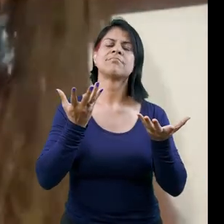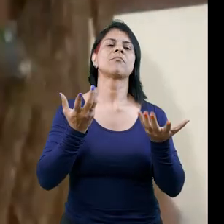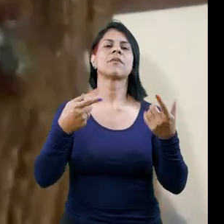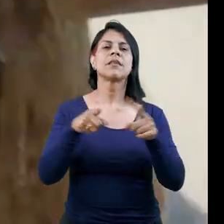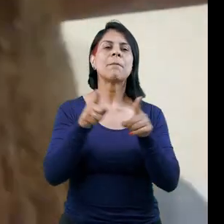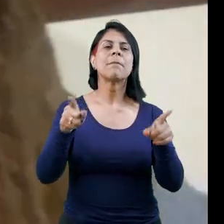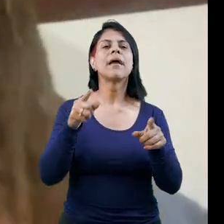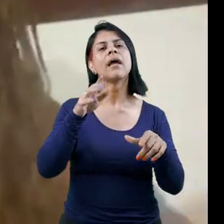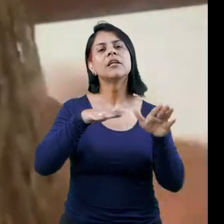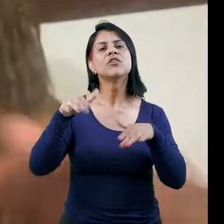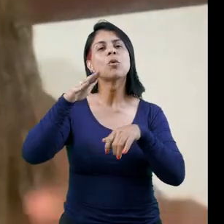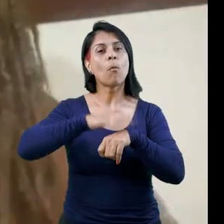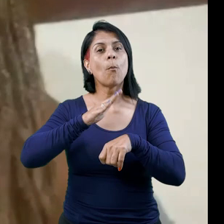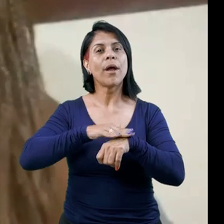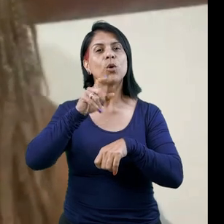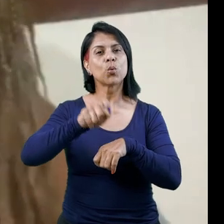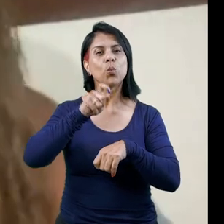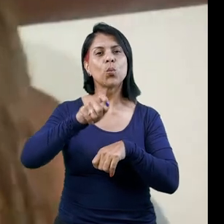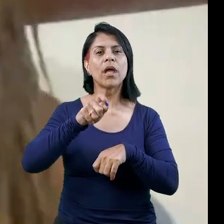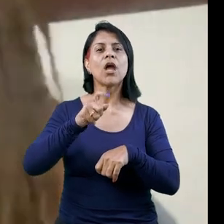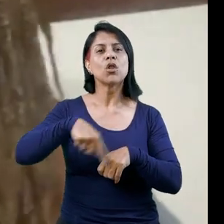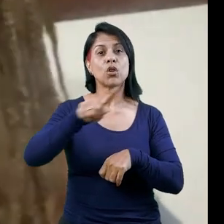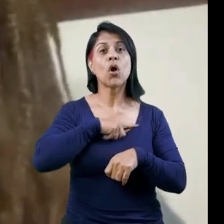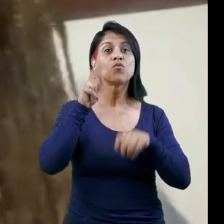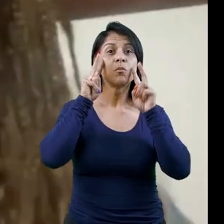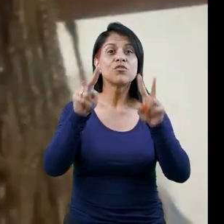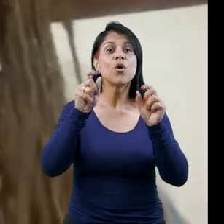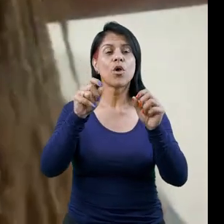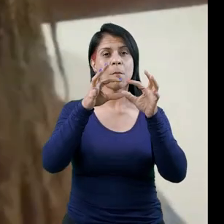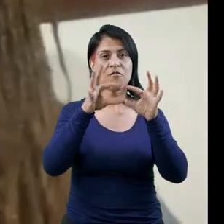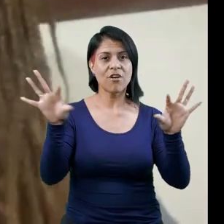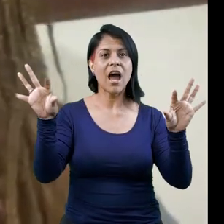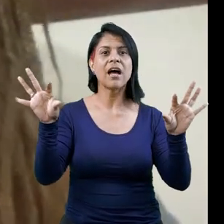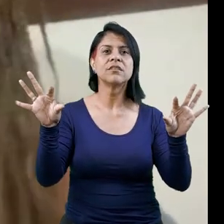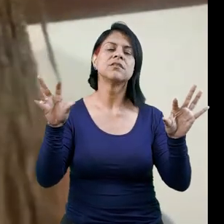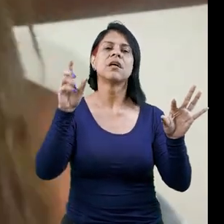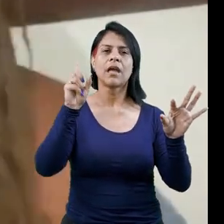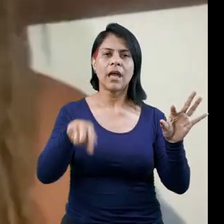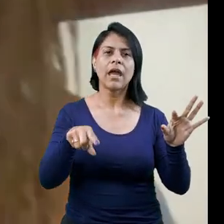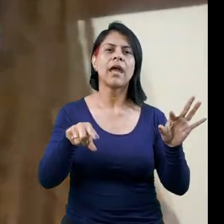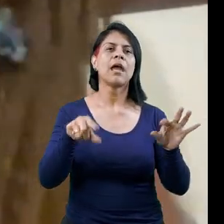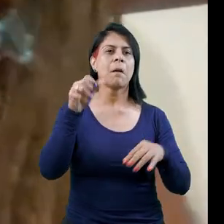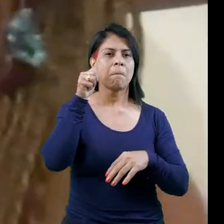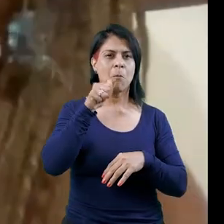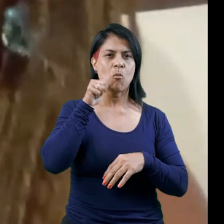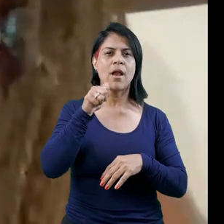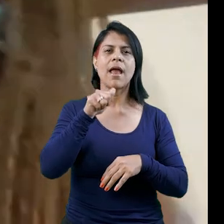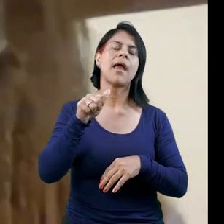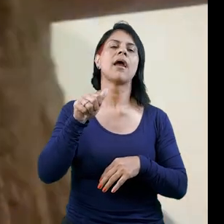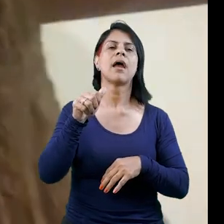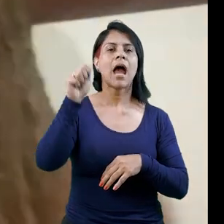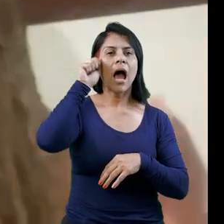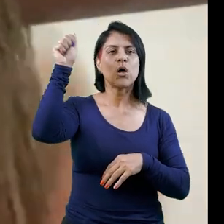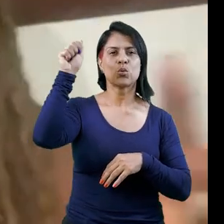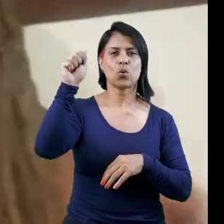Em algum ponto das coisas que a gente vai ver uma frasezinha da Salisa Rosa, que é uma artista que eu gosto muito, que ela vai